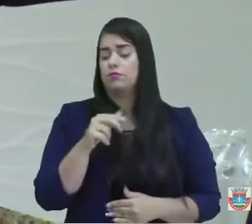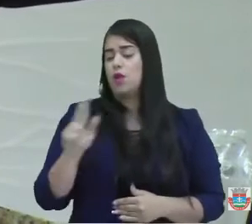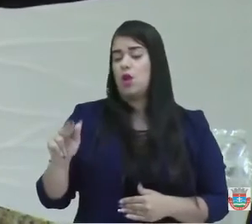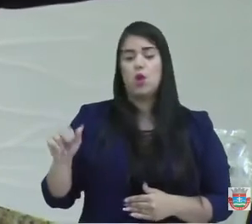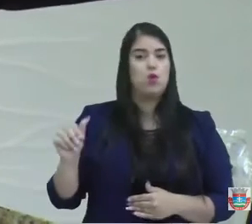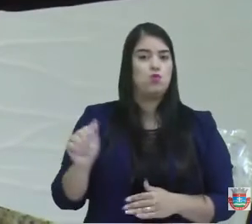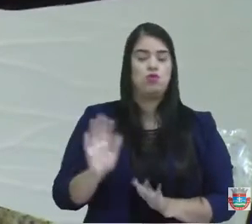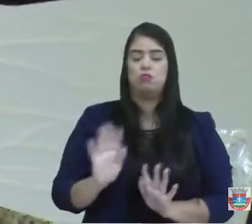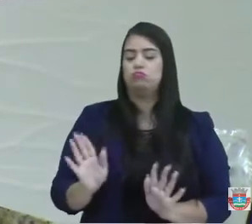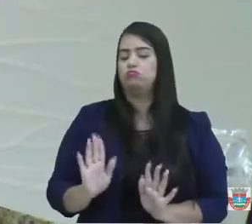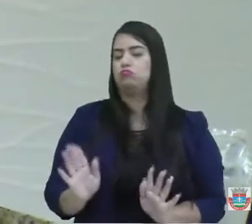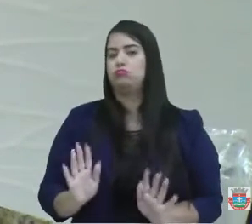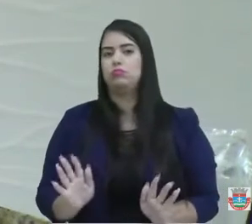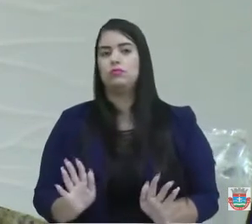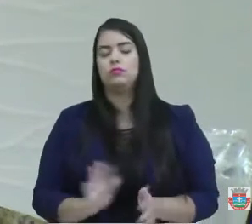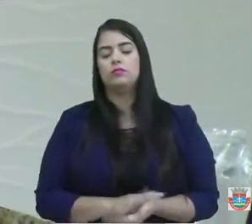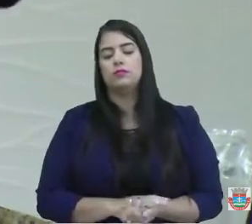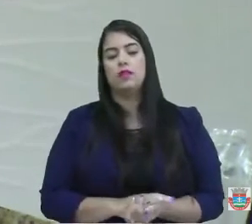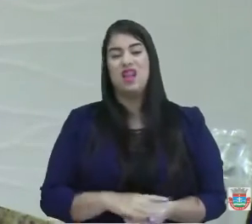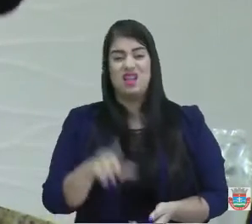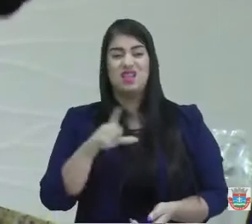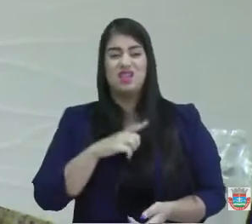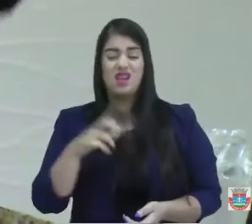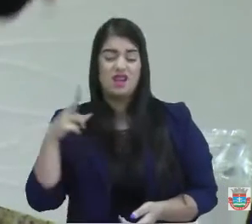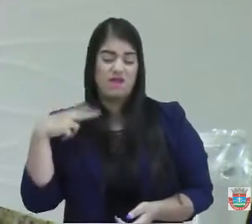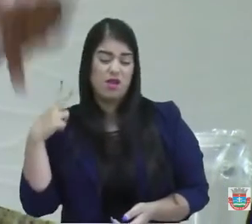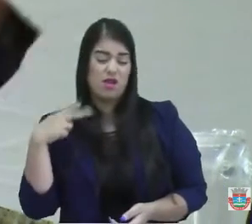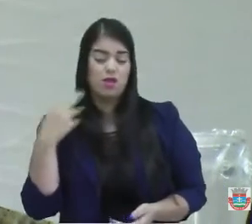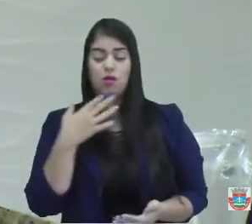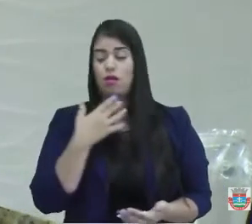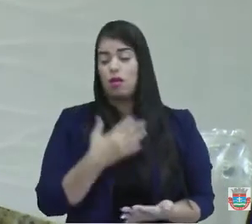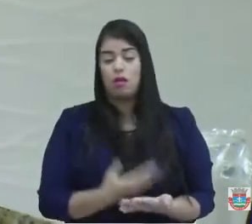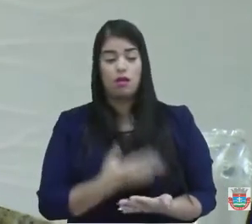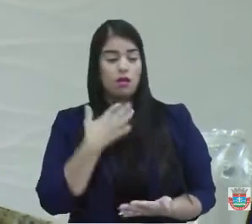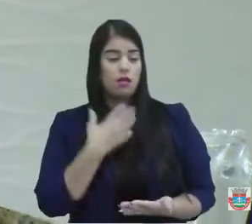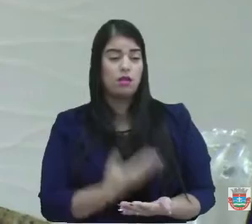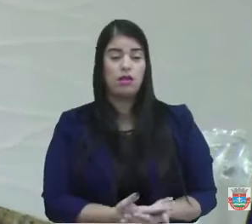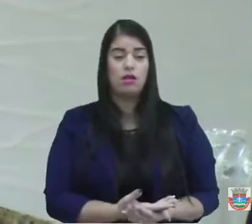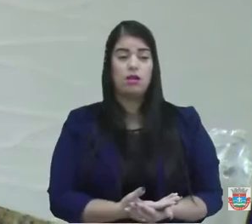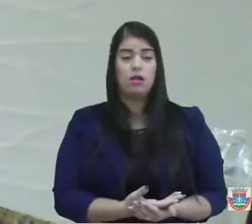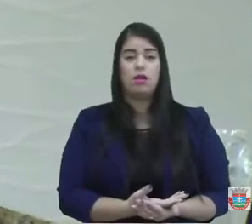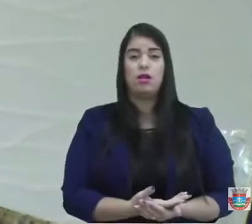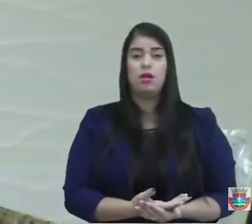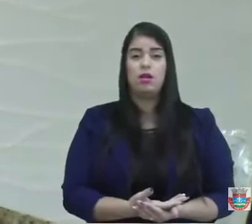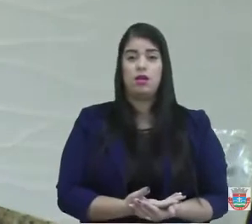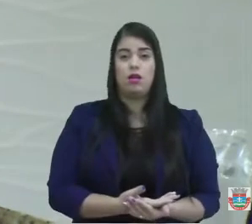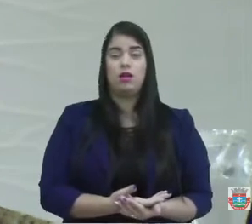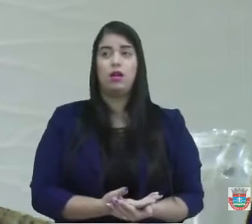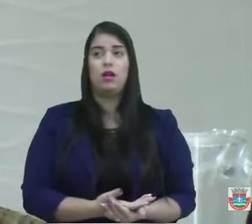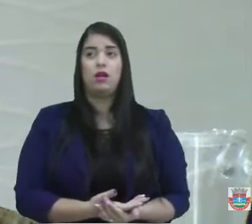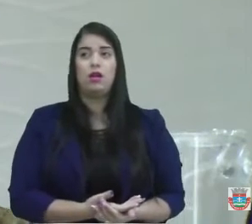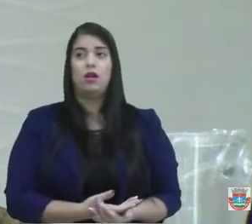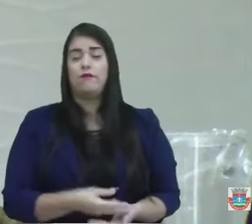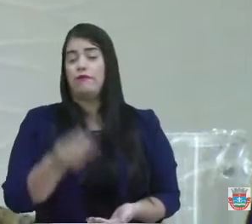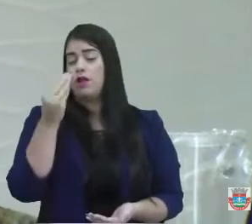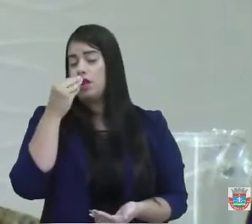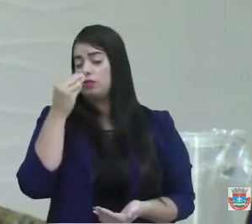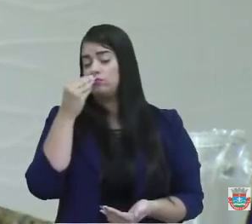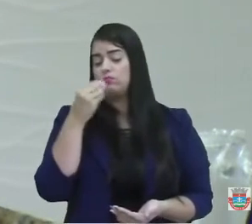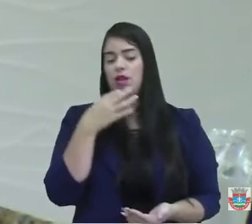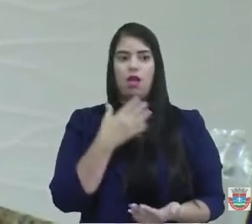pedir serviço a ninguém? Aí tem um vereador aqui safado, puxa saco, babão. Sem qualidade nenhuma. Aí tem que babar uma pessoa